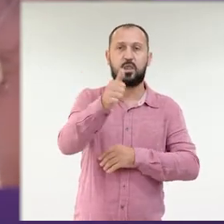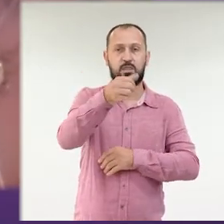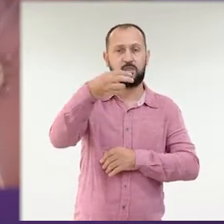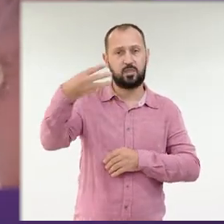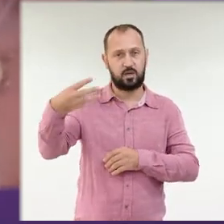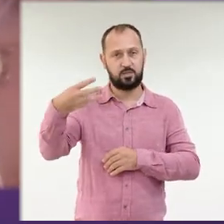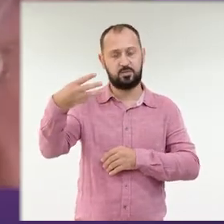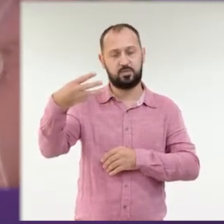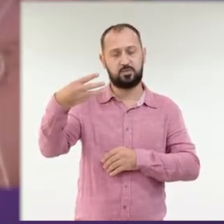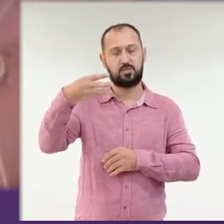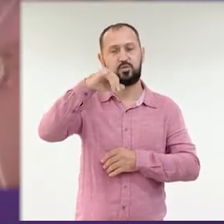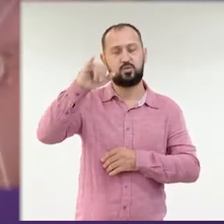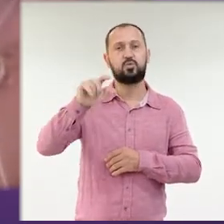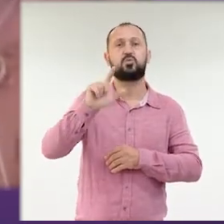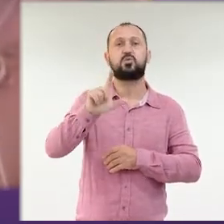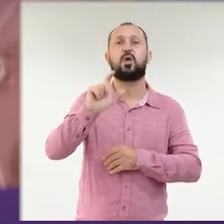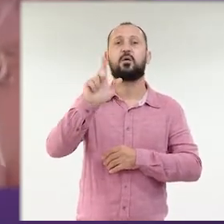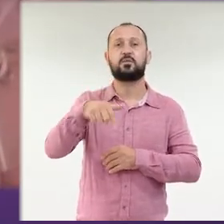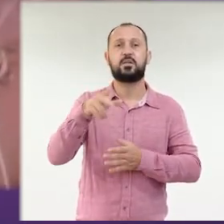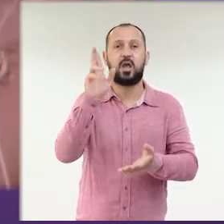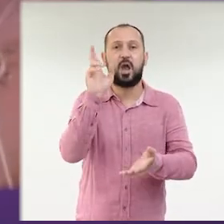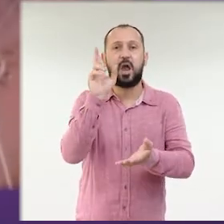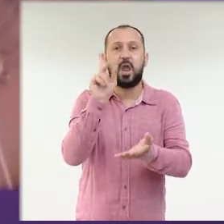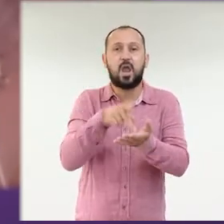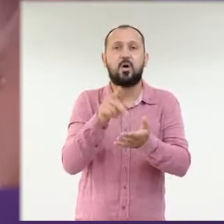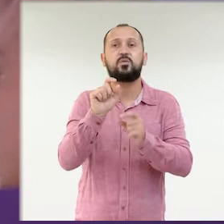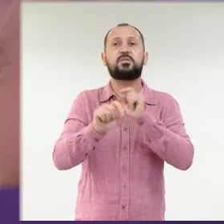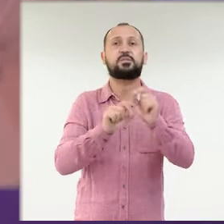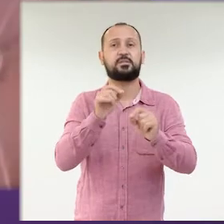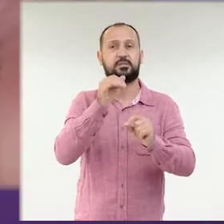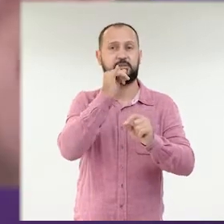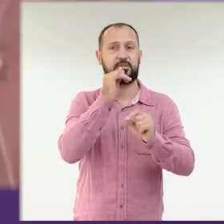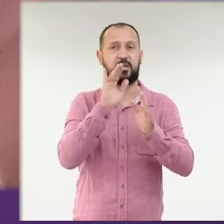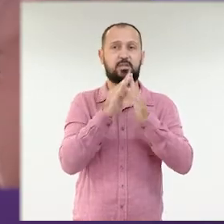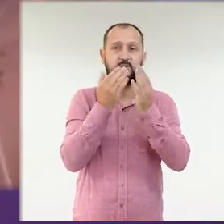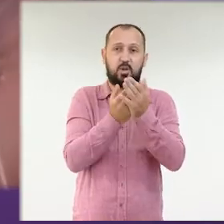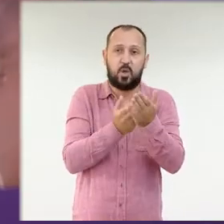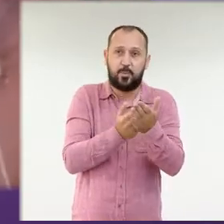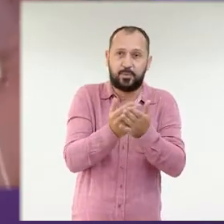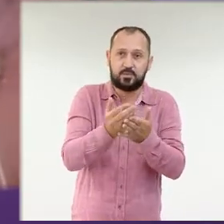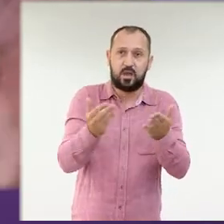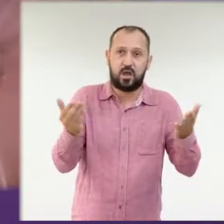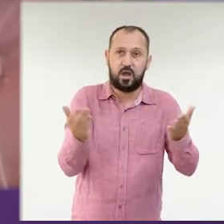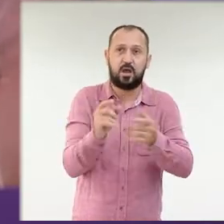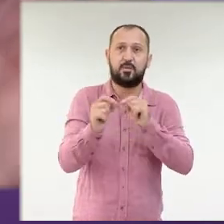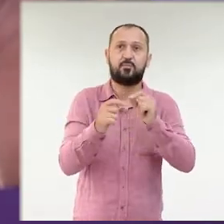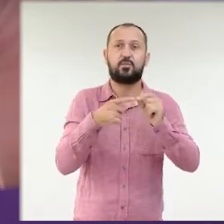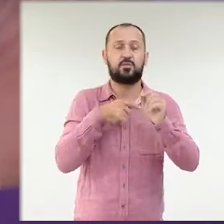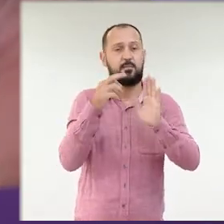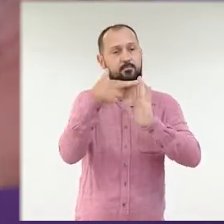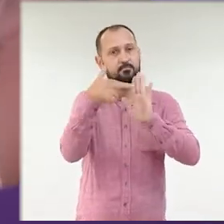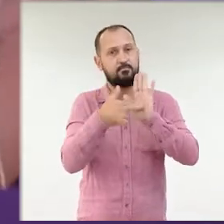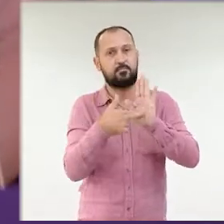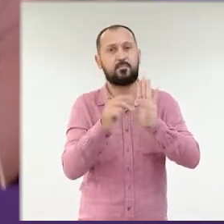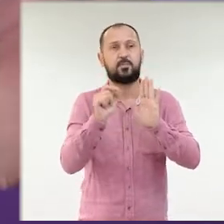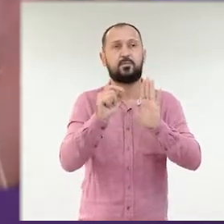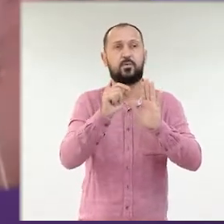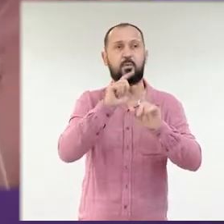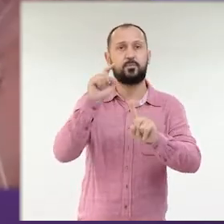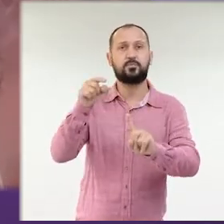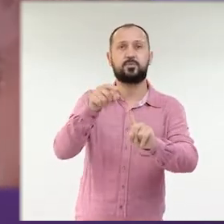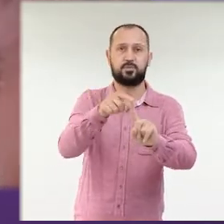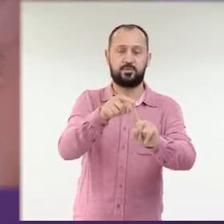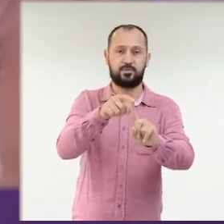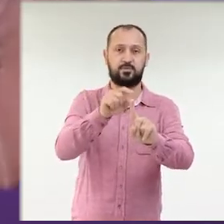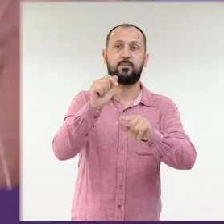de 13 de junho, ela só vai ser uma ação real se a escola, a partir de agora, estabelecer metas,